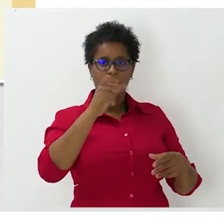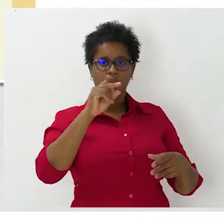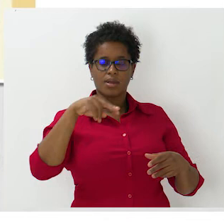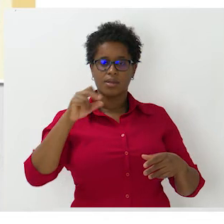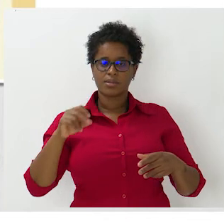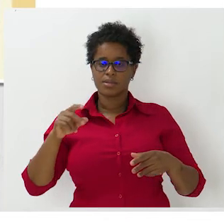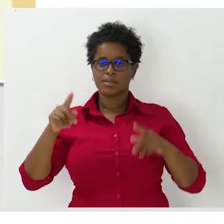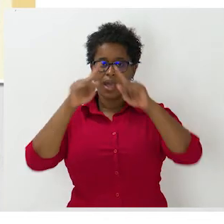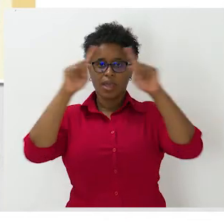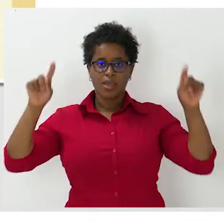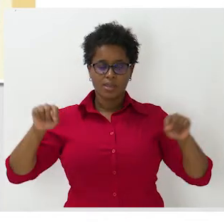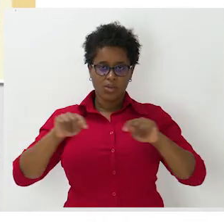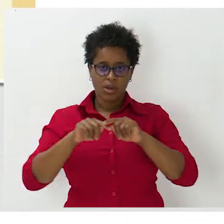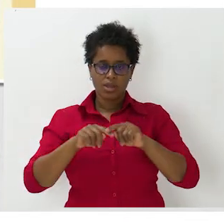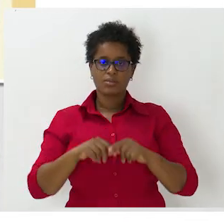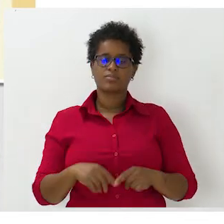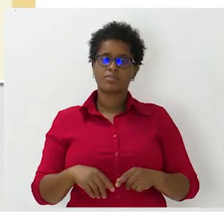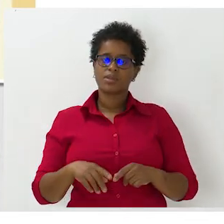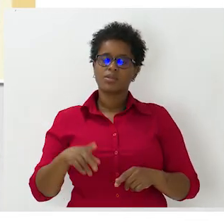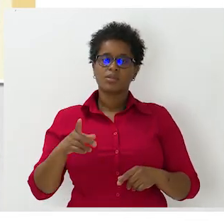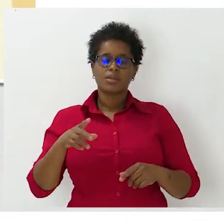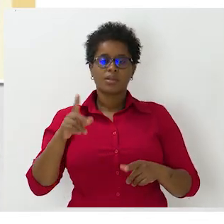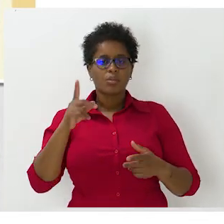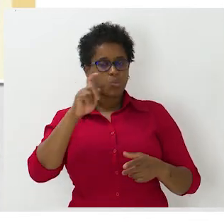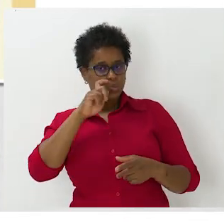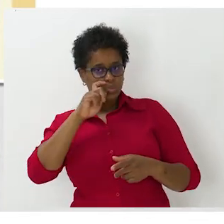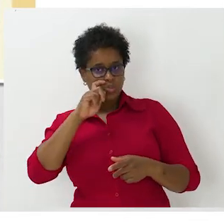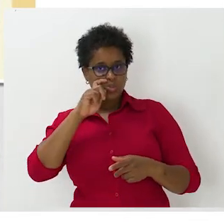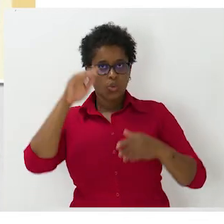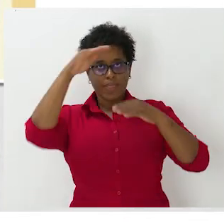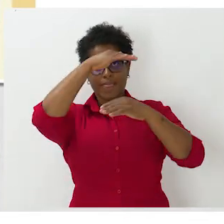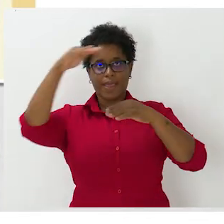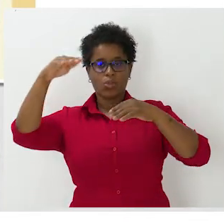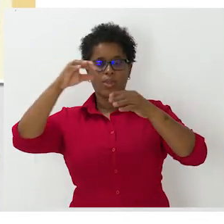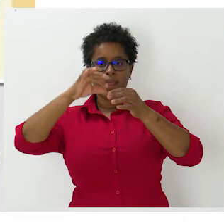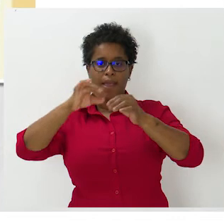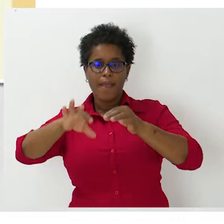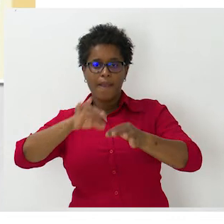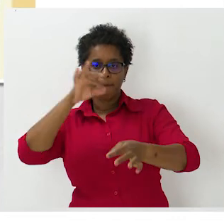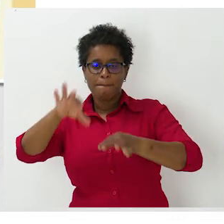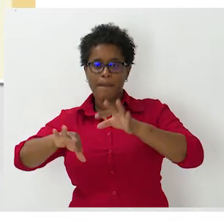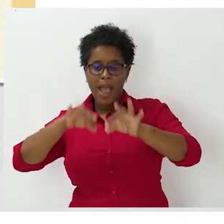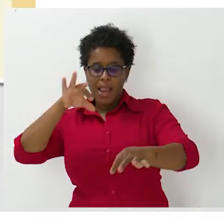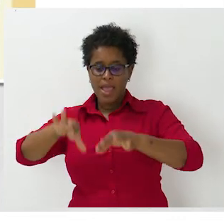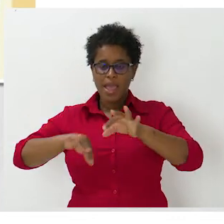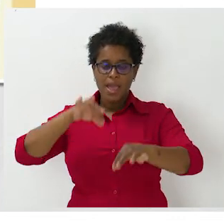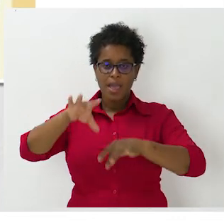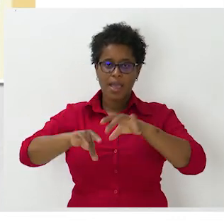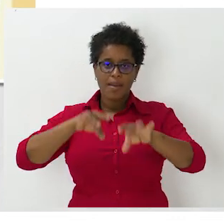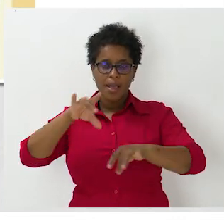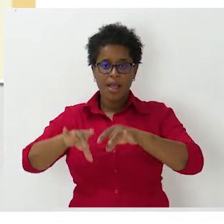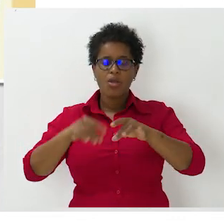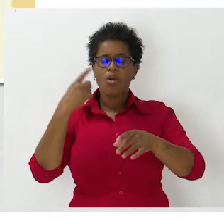retangulares, protegidas por um teto de palha com um único aposento,